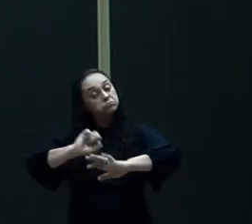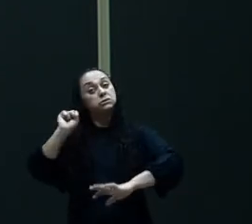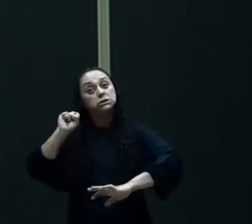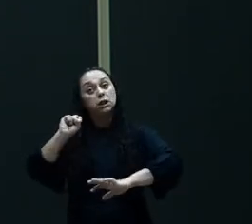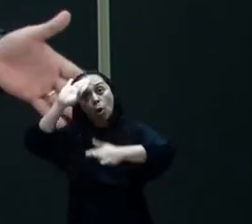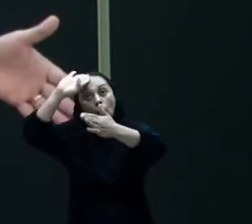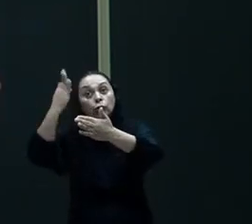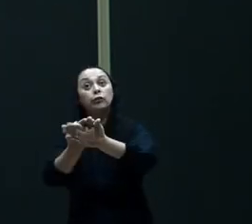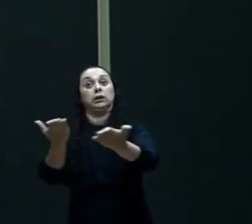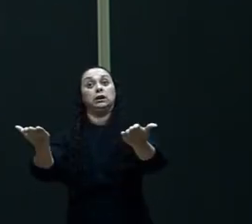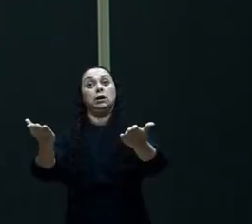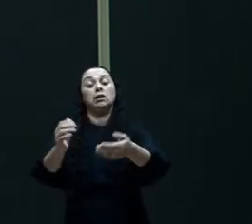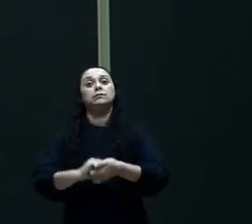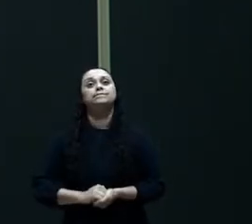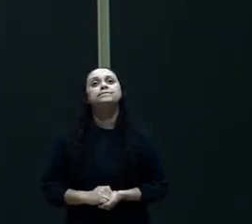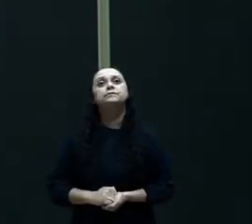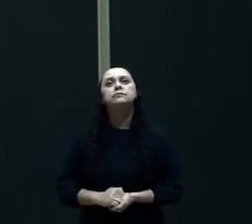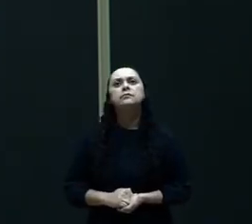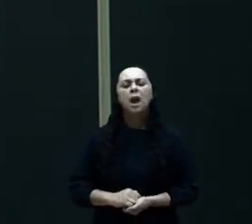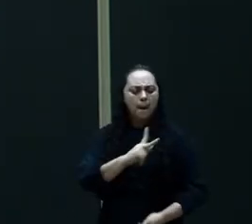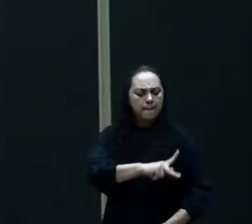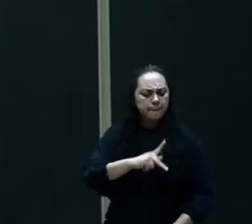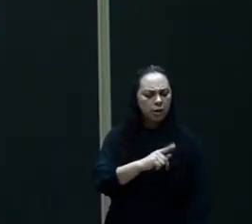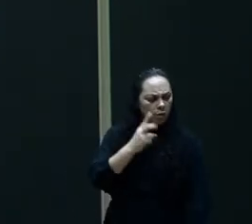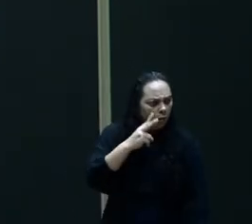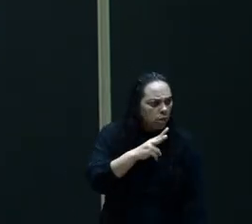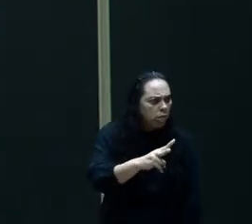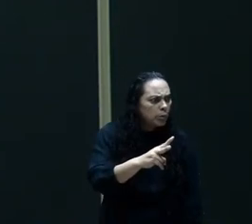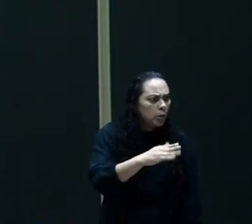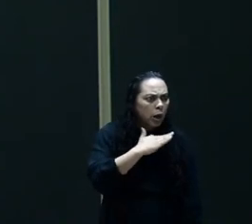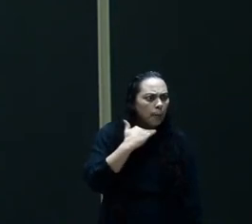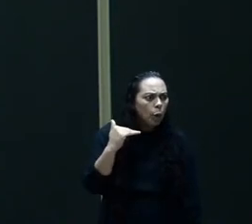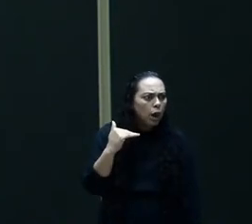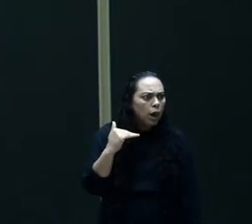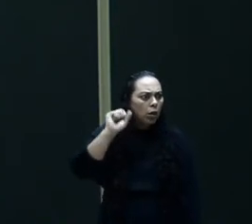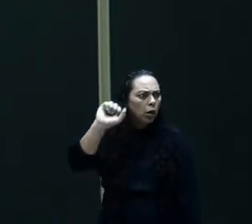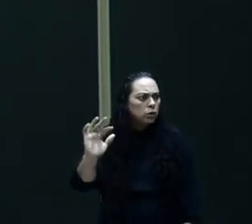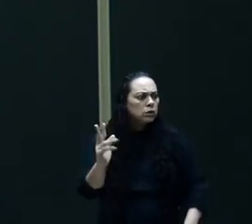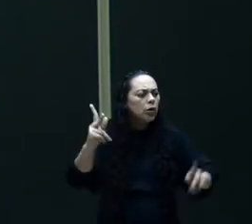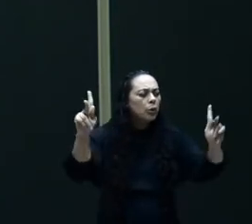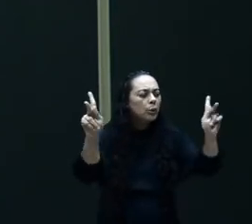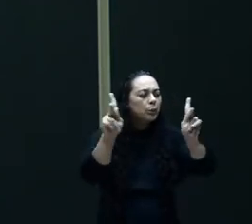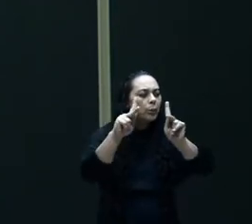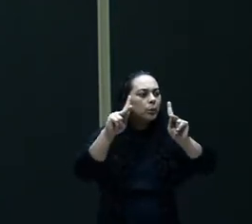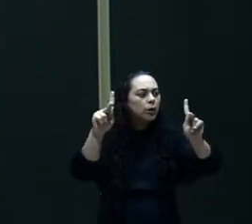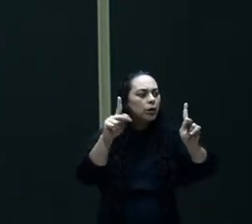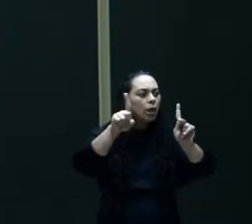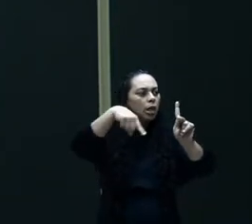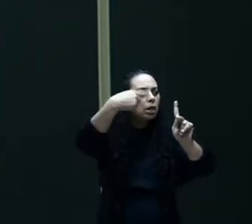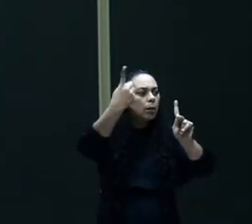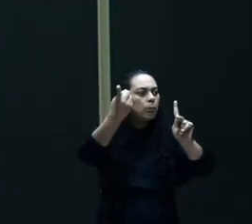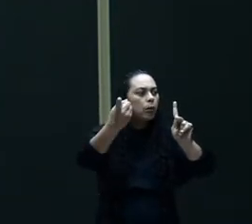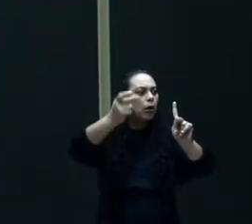morrer melhorou piorou de novo no terceiro dia no